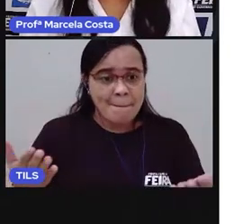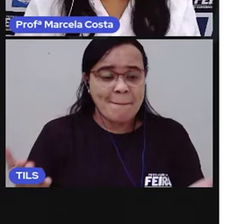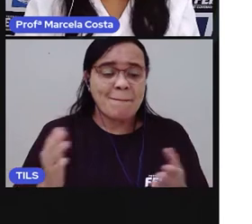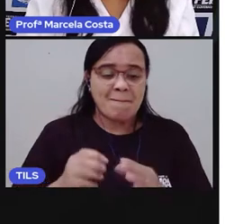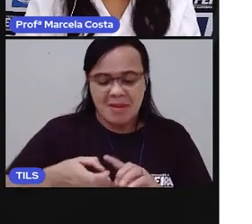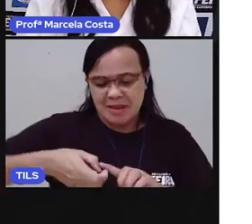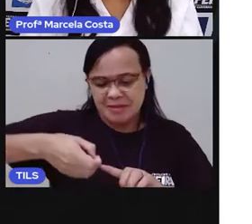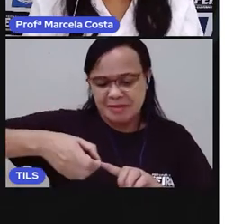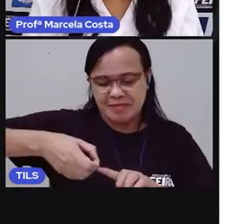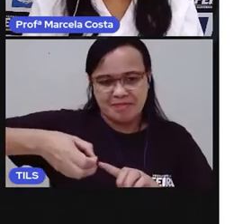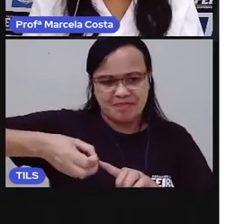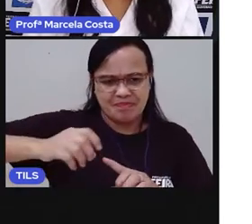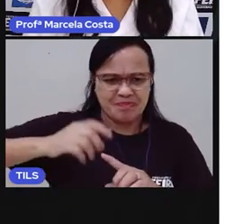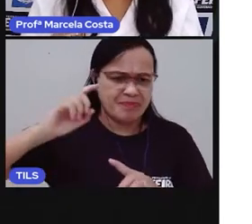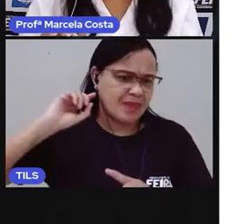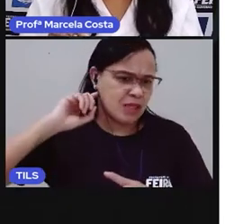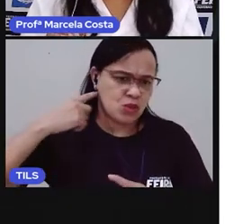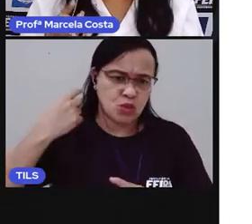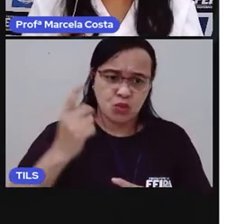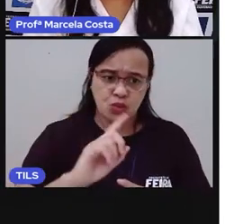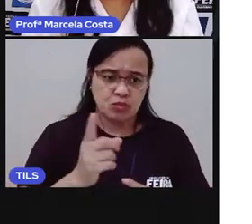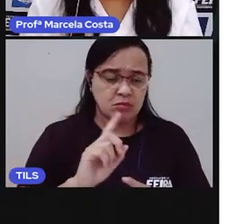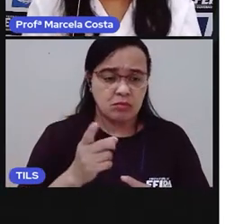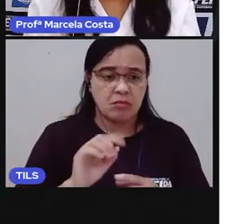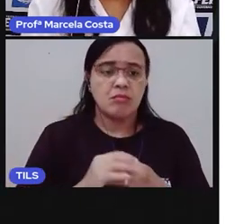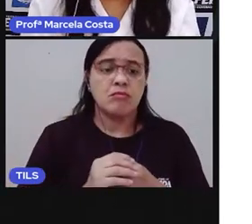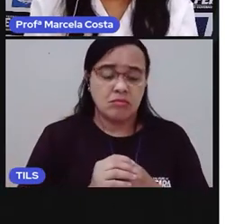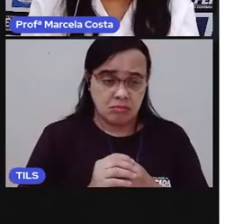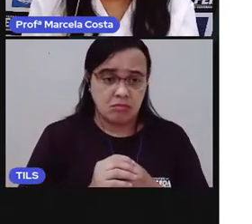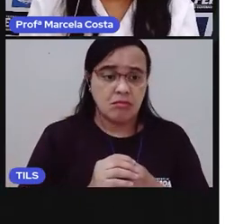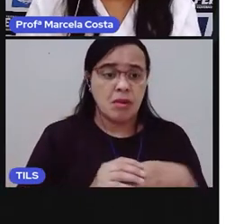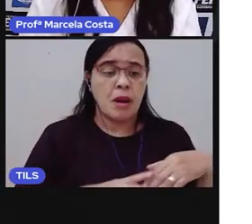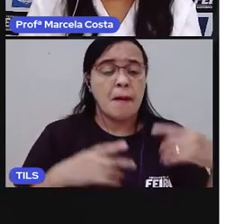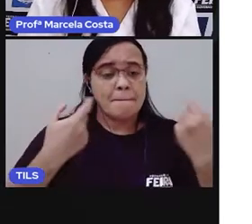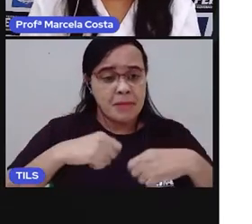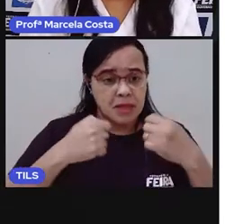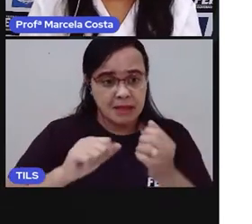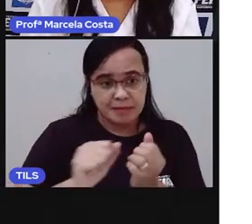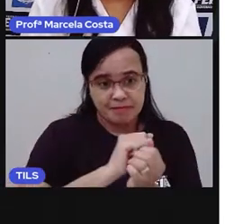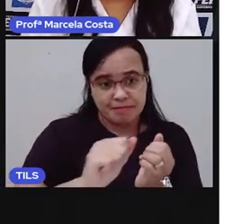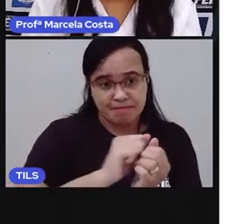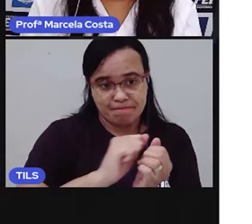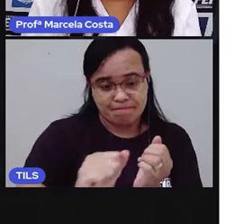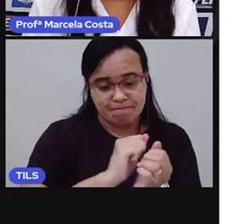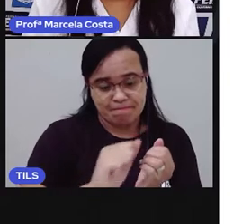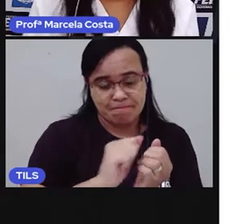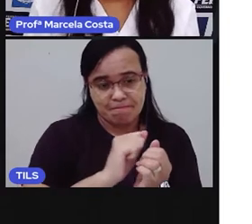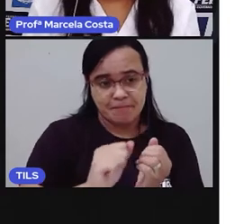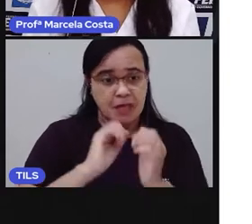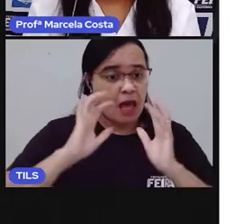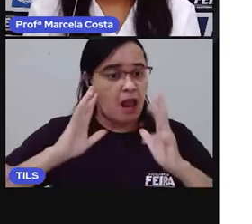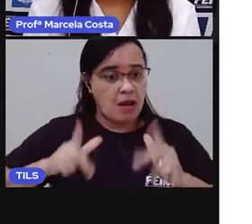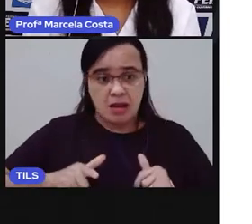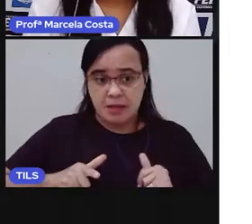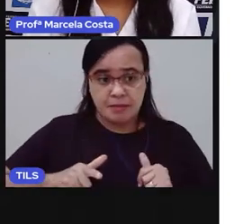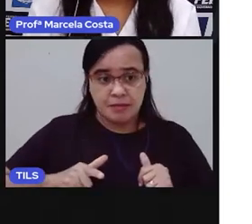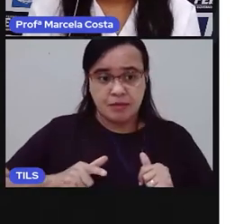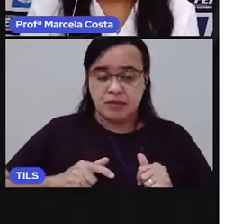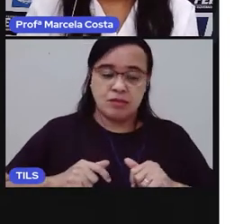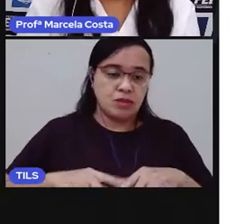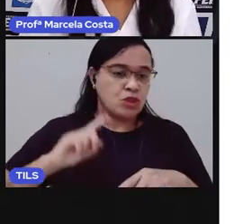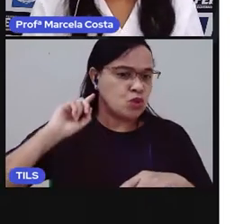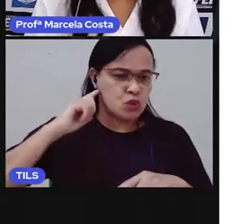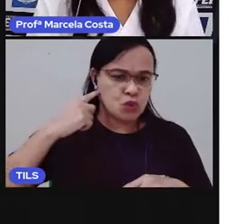sujeira. Se você quer deixá-las maiores, lembre-se de estar sempre escovando, sempre lavando, para não acumular